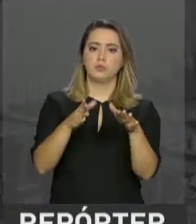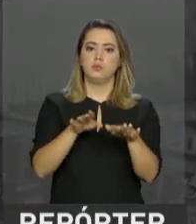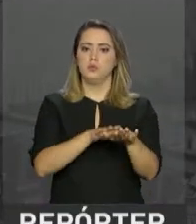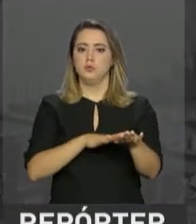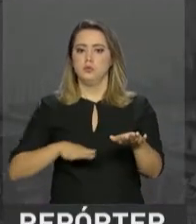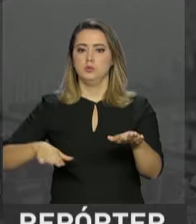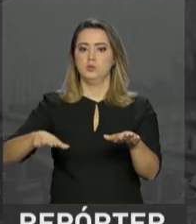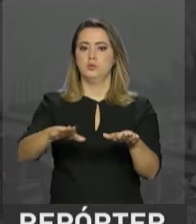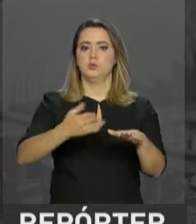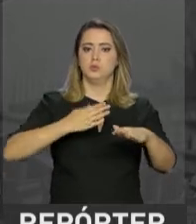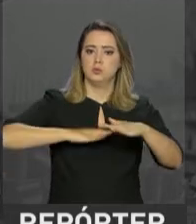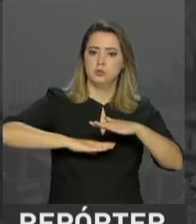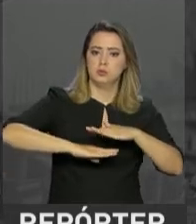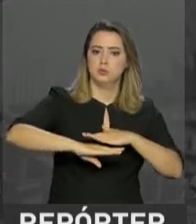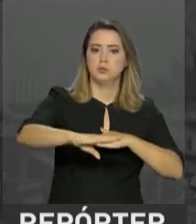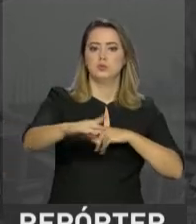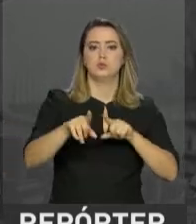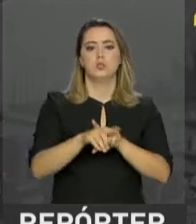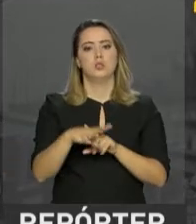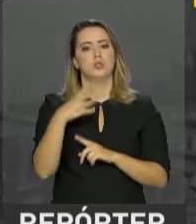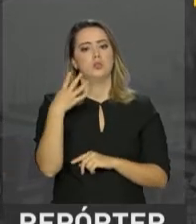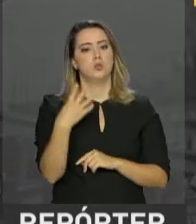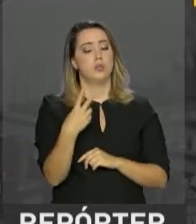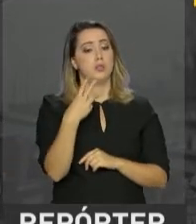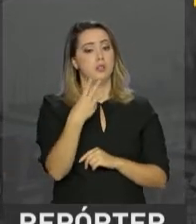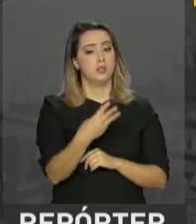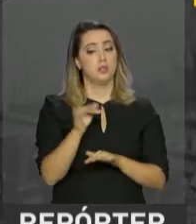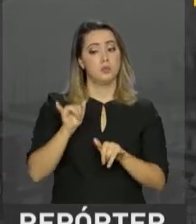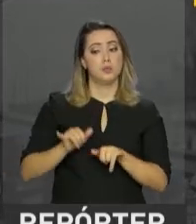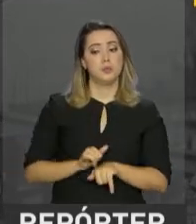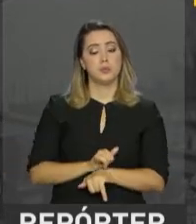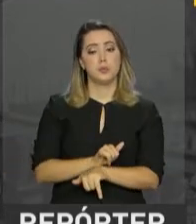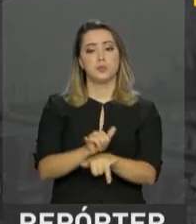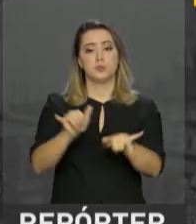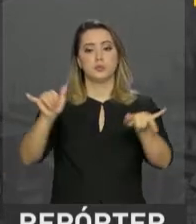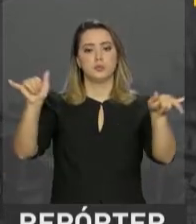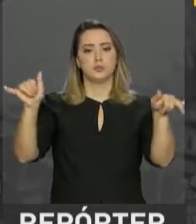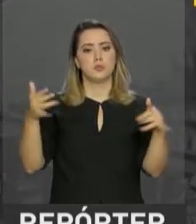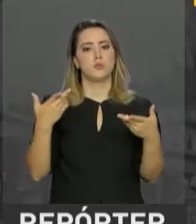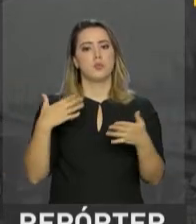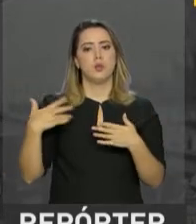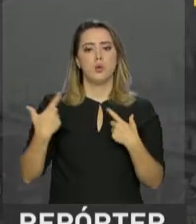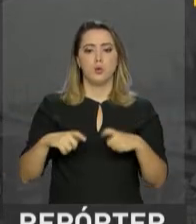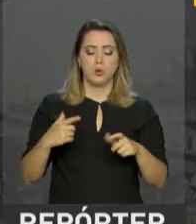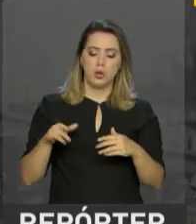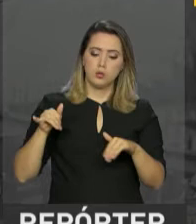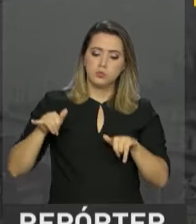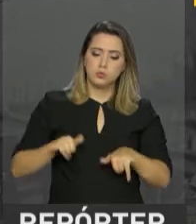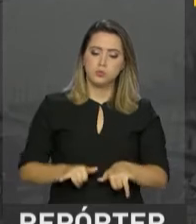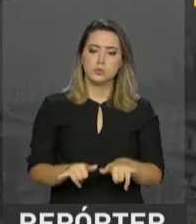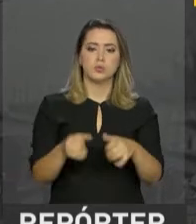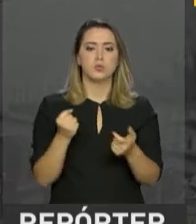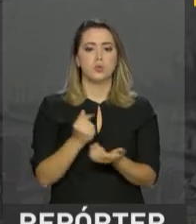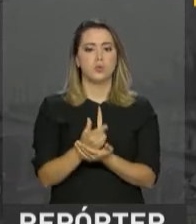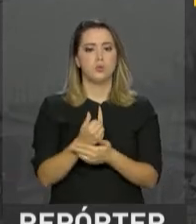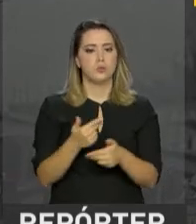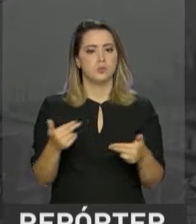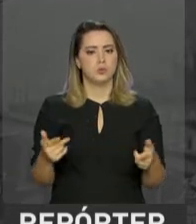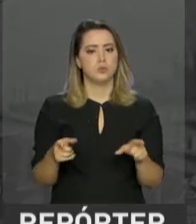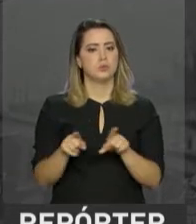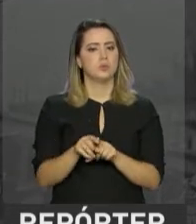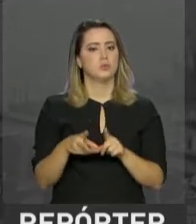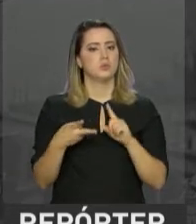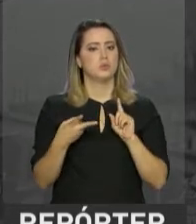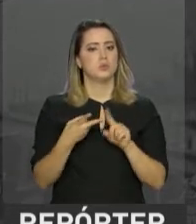recuperação e manutenção 43 ações em aeroportos como recuperação de pistas e compra de equipamentos